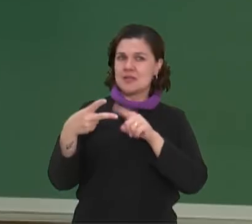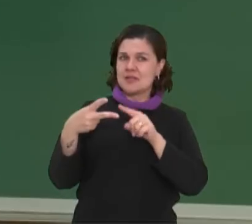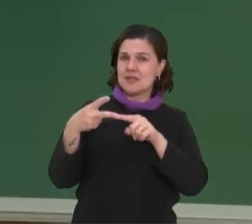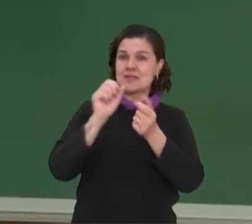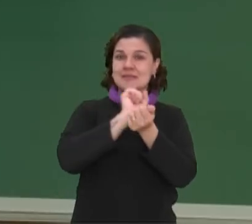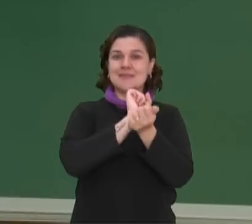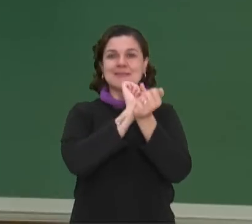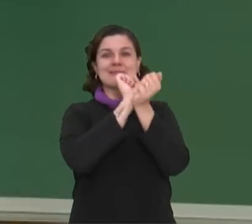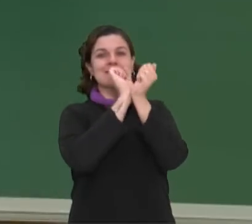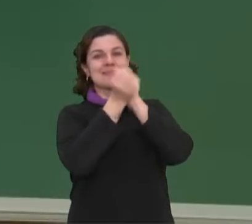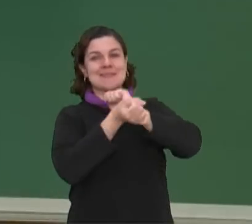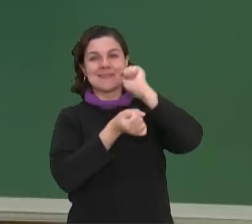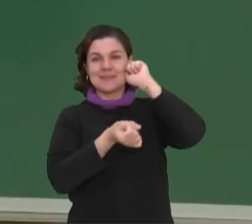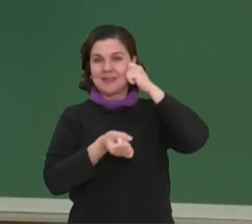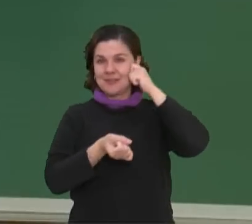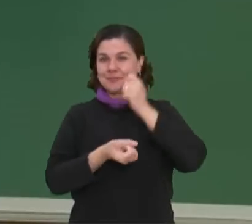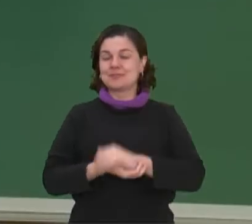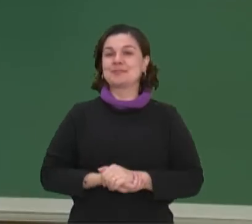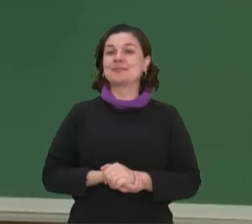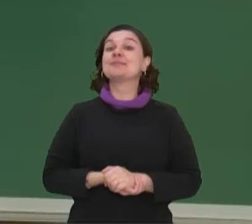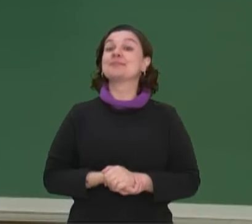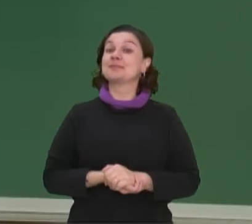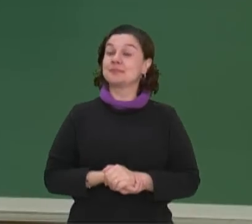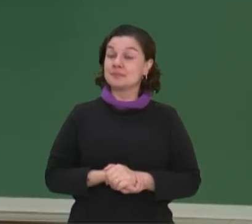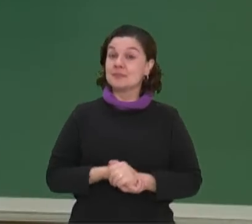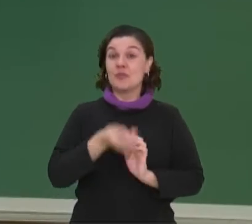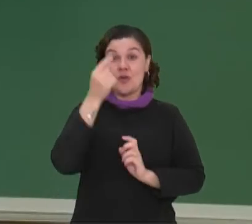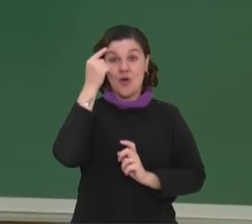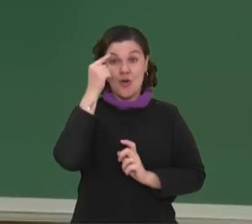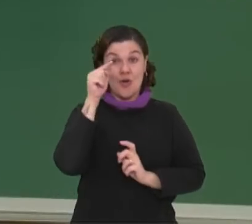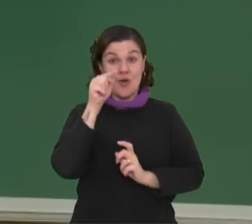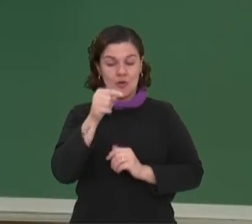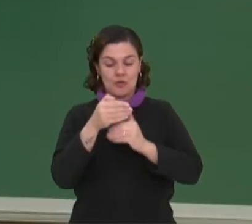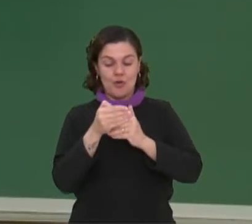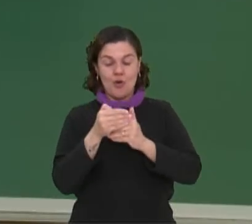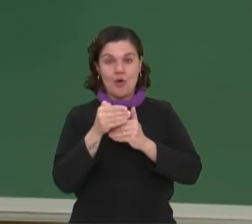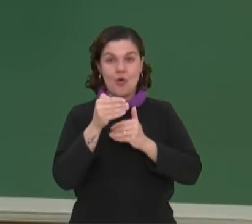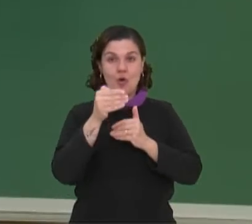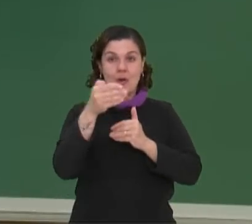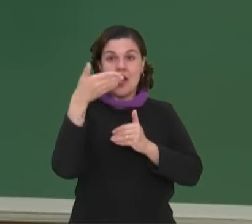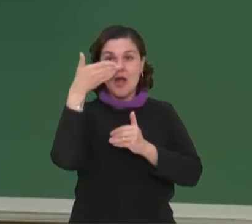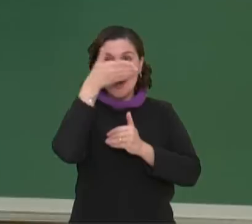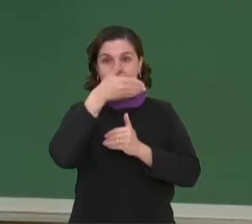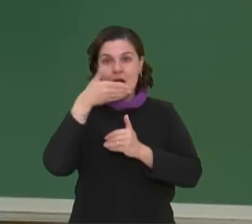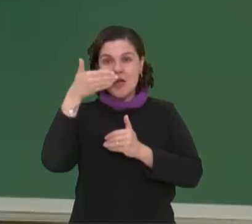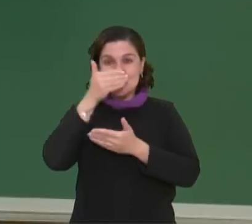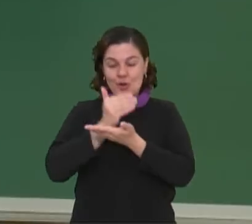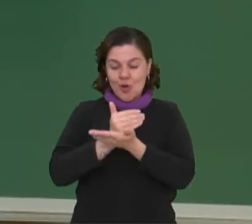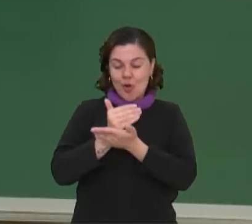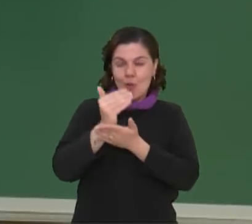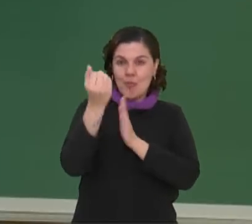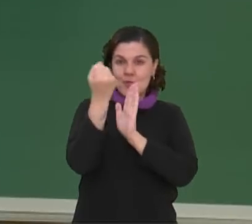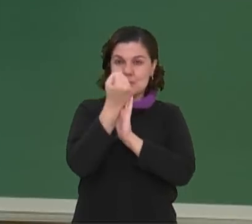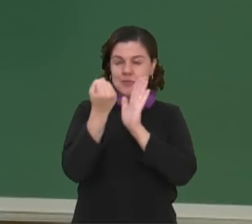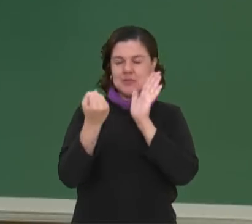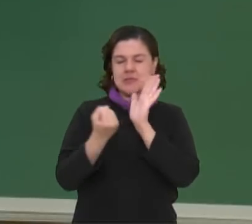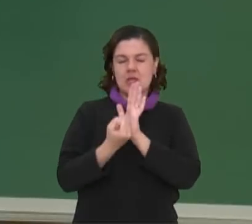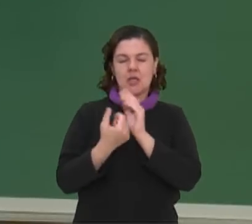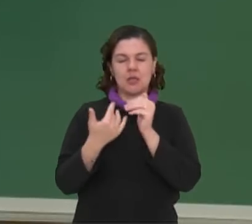Segundo, escravos. Lembre-se que a partir do momento que o açúcar, no comecinho do